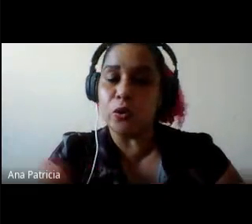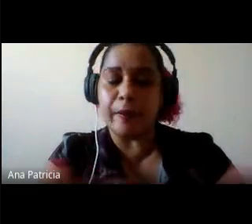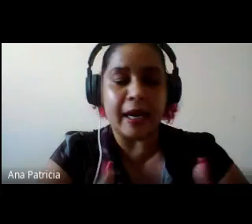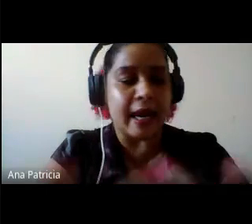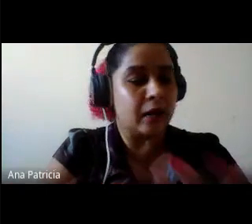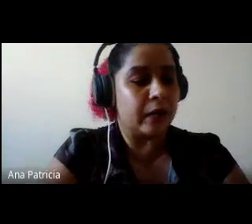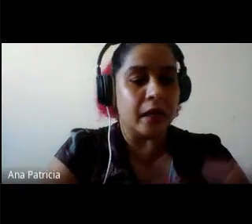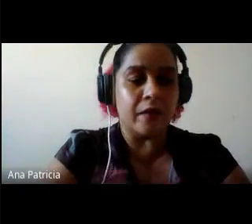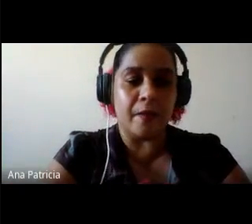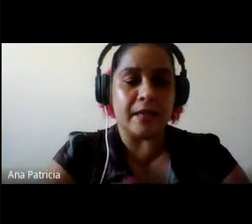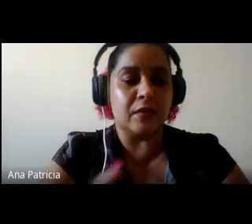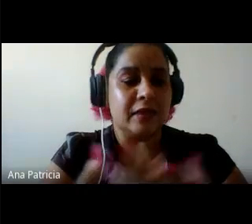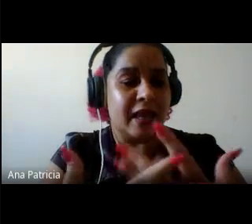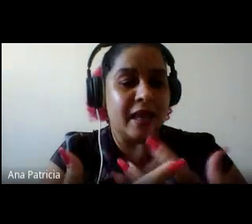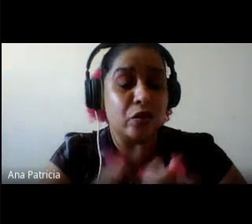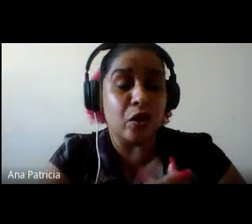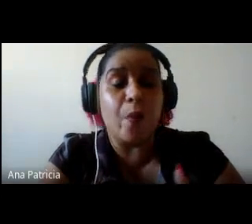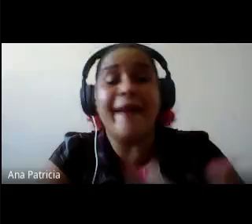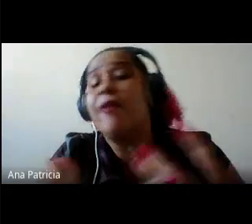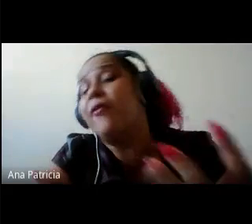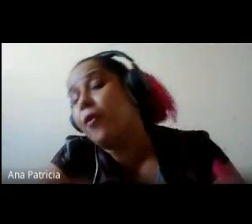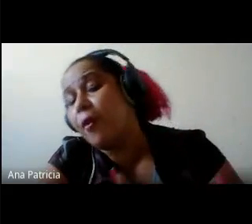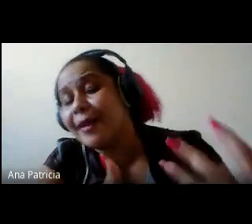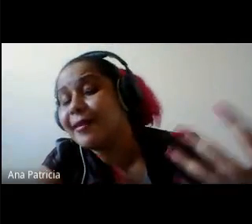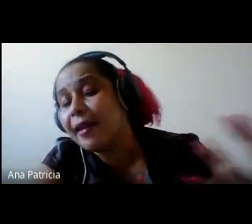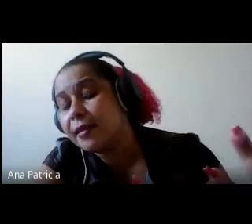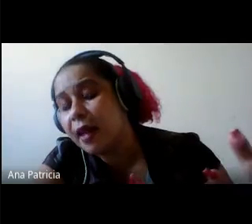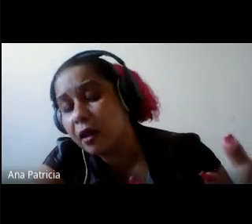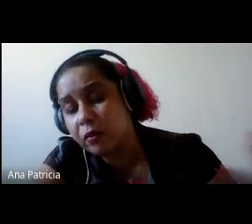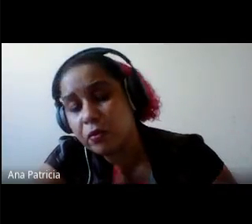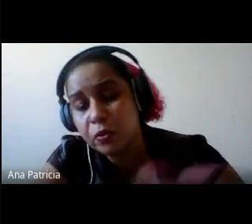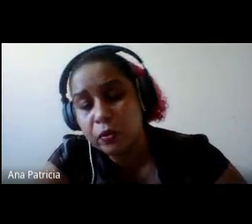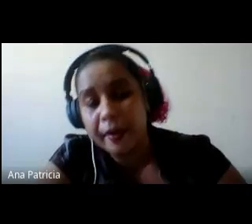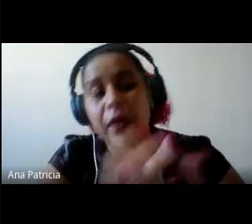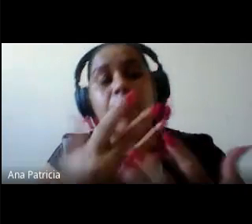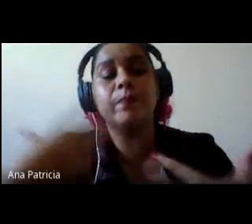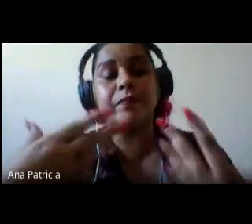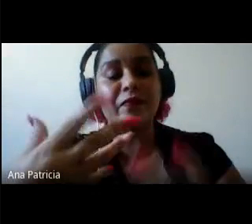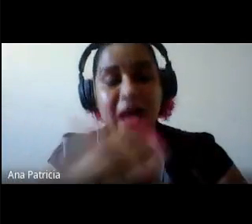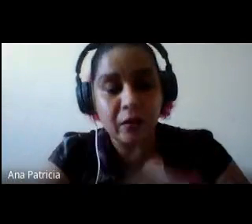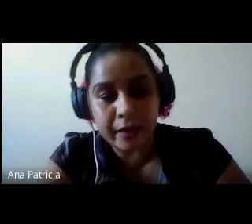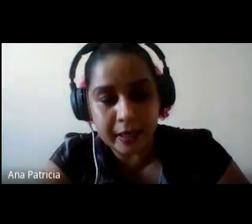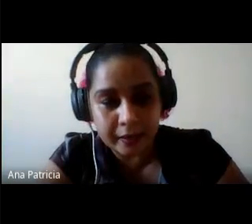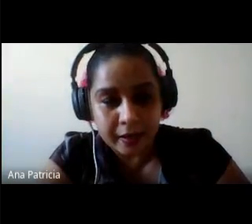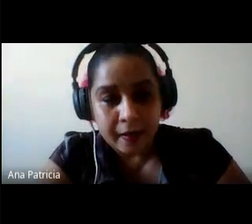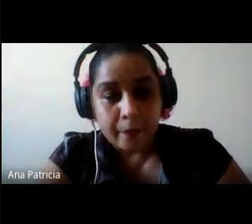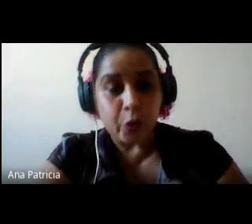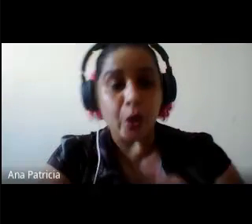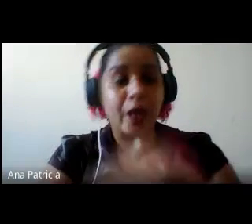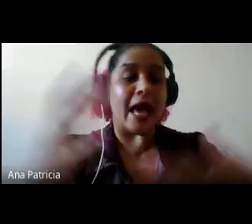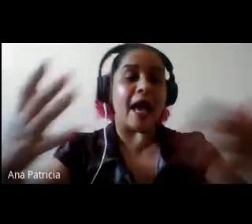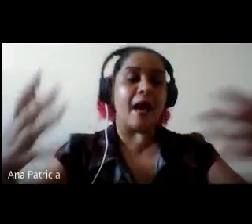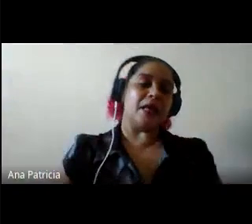rua, no supermercado, querendo uma informação, não tem quem ajude. E como é que eu vou começar esse diálogo com o surdo? Como é que eu falo com ele?